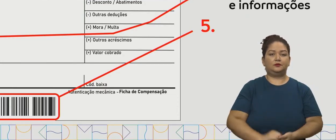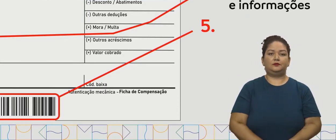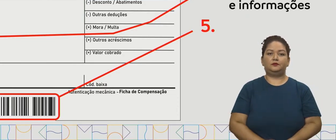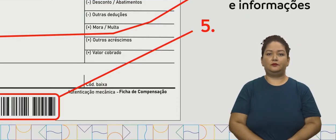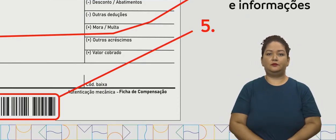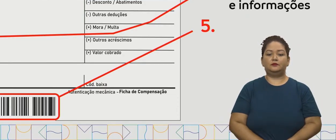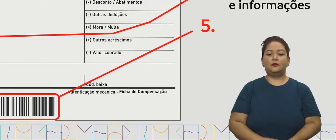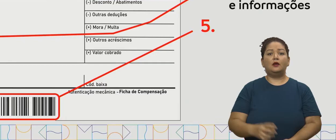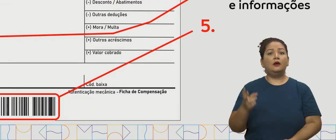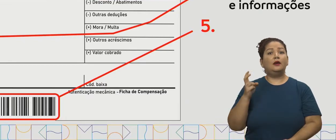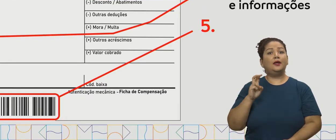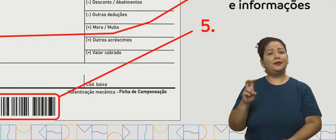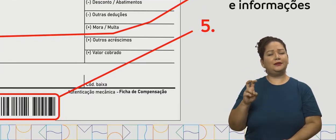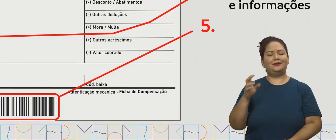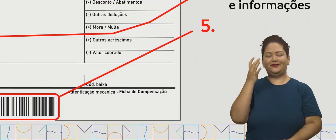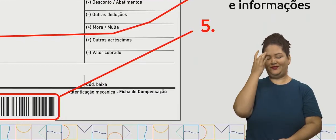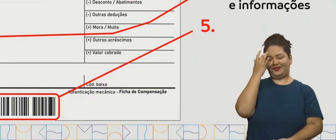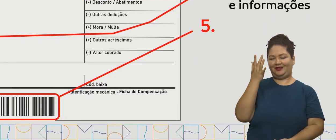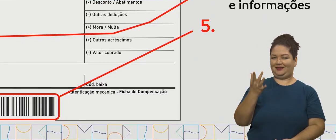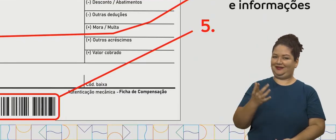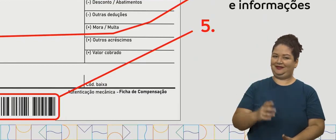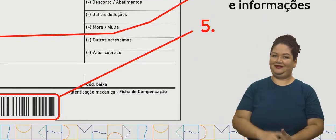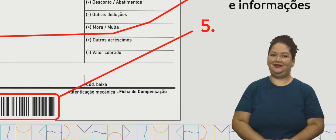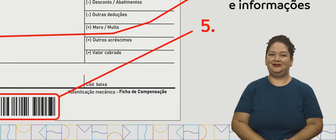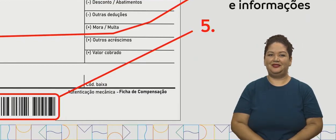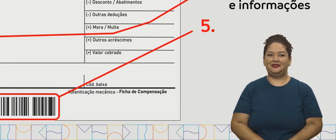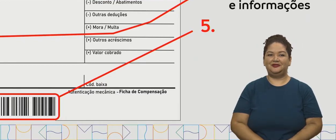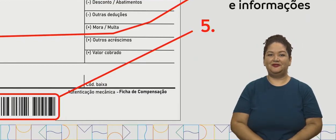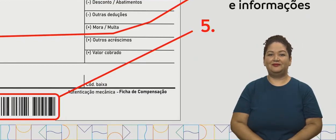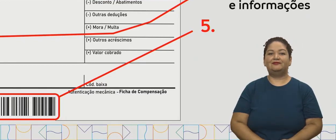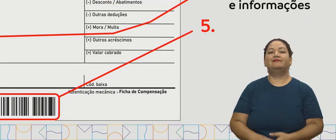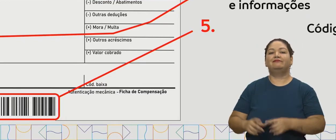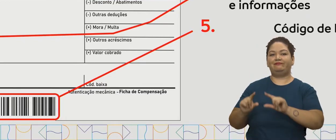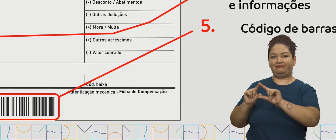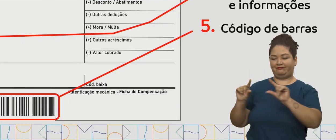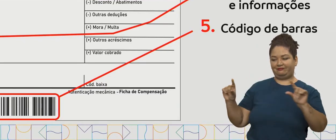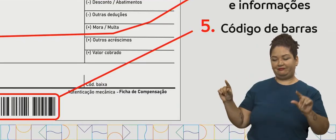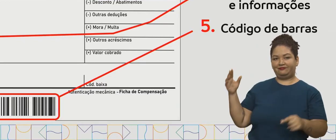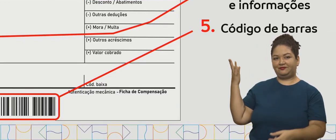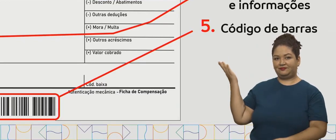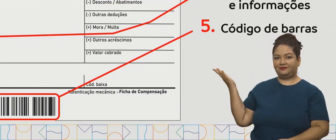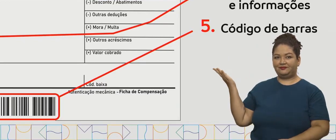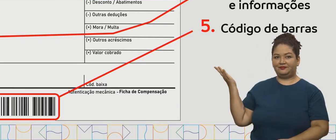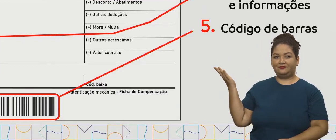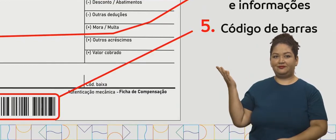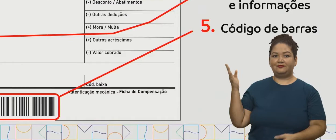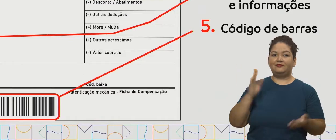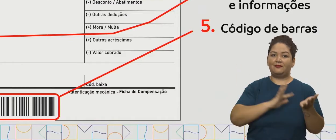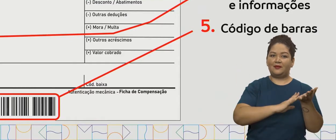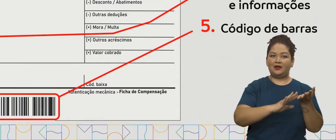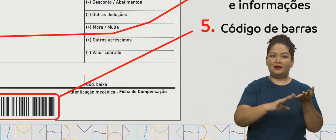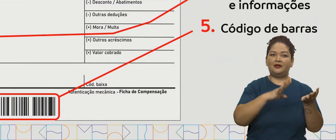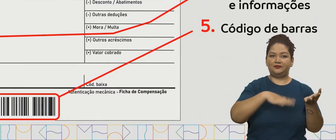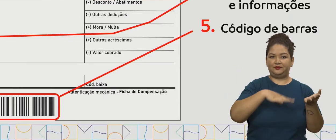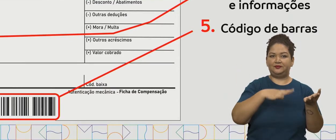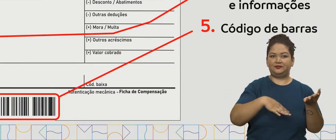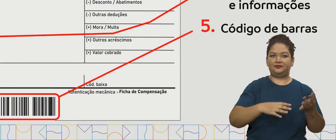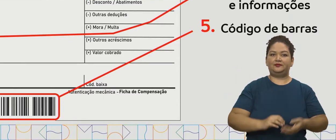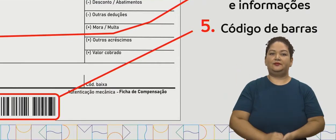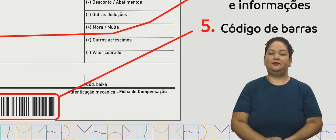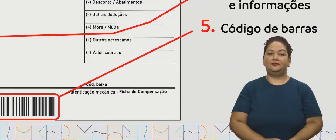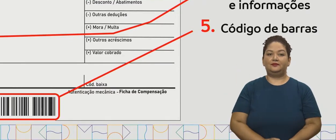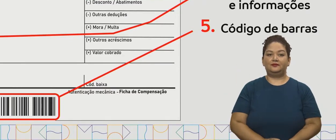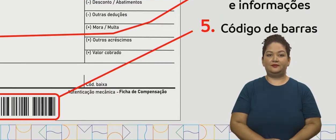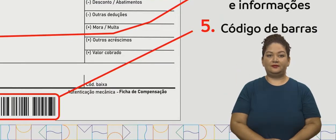última opção, qual será a nossa resposta? Essa está bem fácil, hein? Vamos lá? É o código de barras, que passa